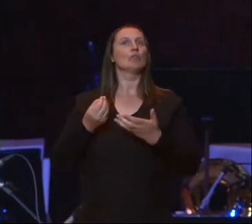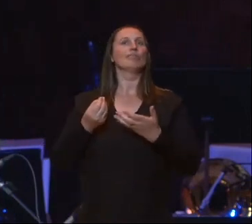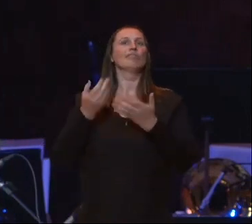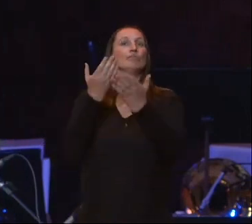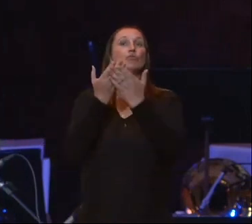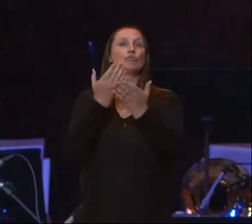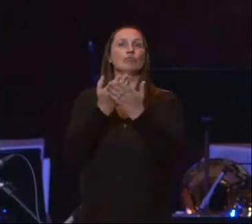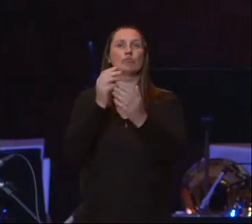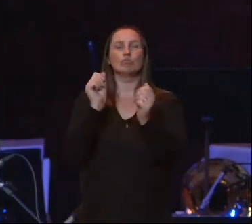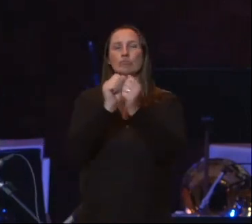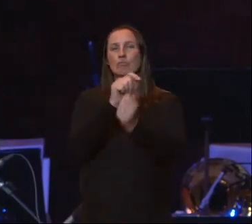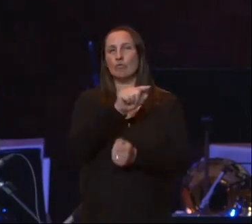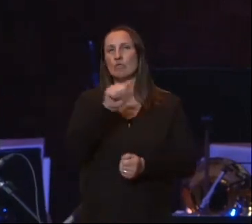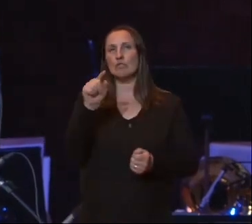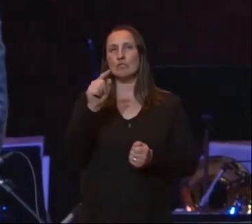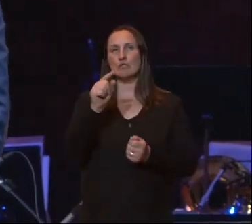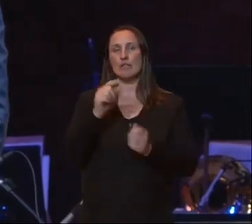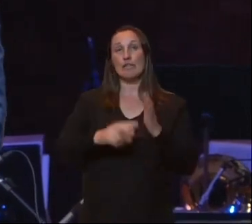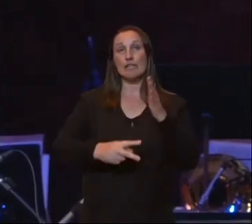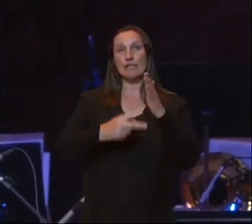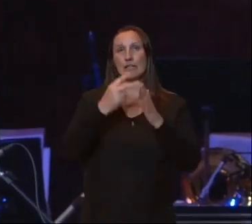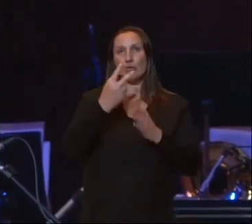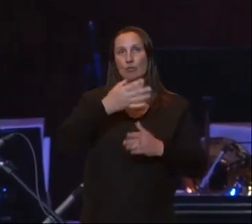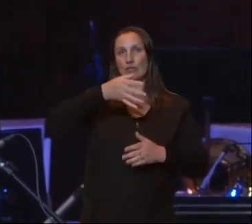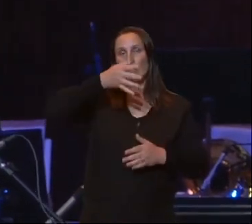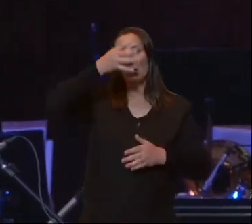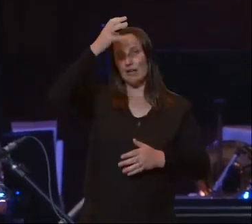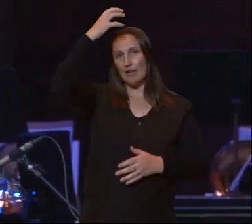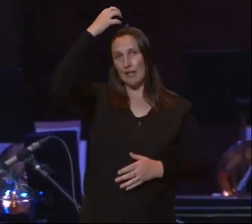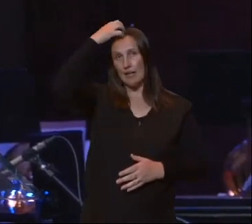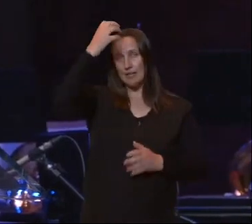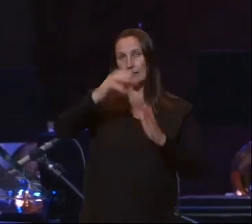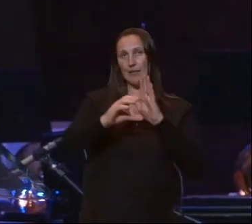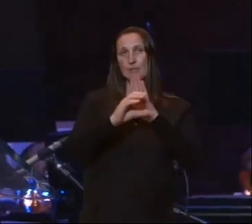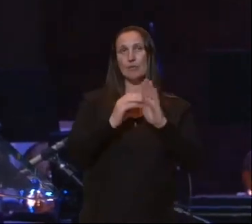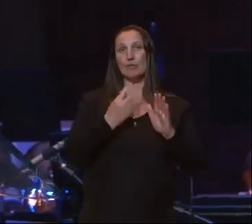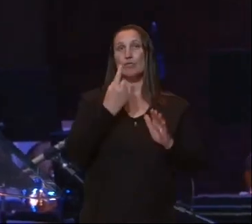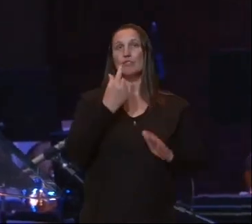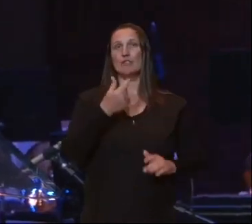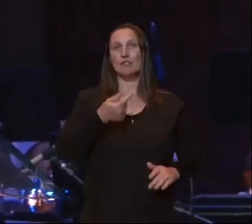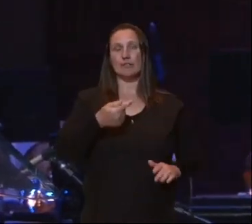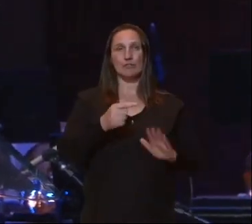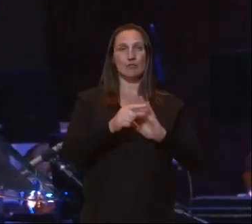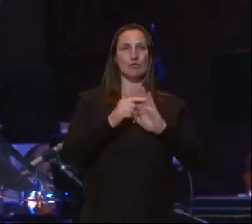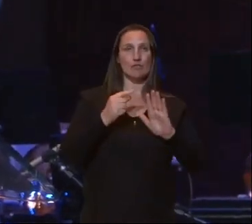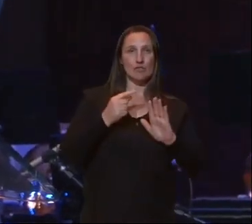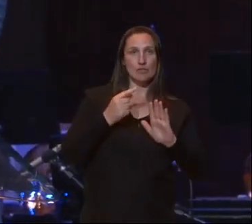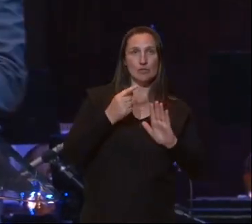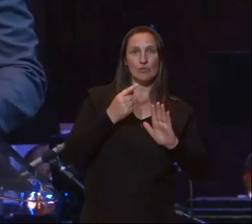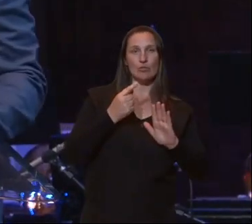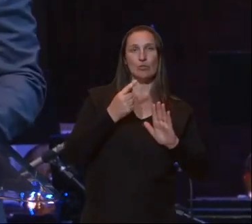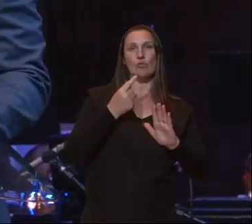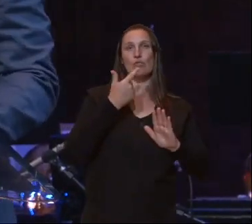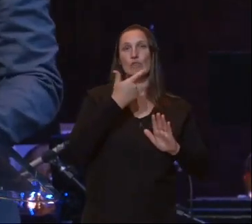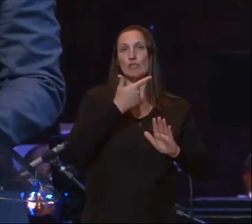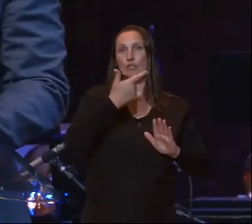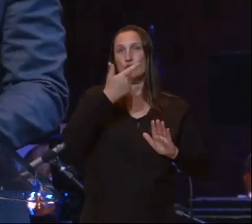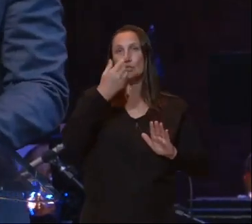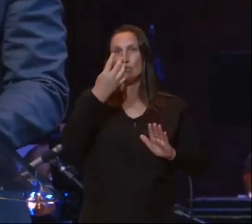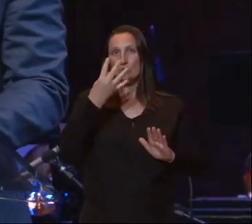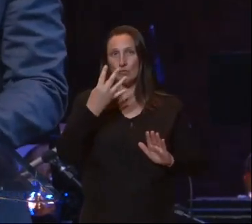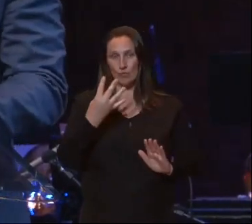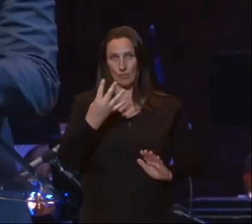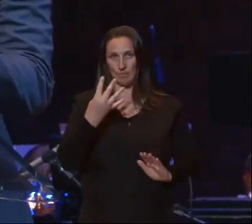quero estudar com você 2 Reis, capítulo 17, versículo